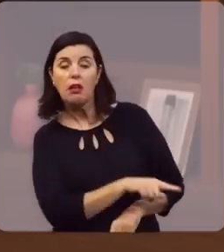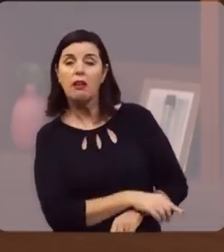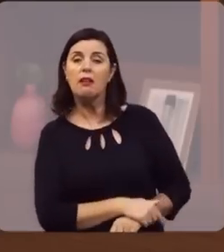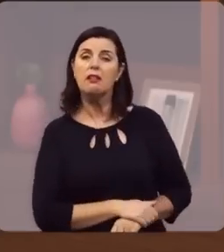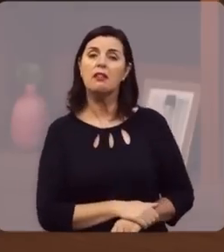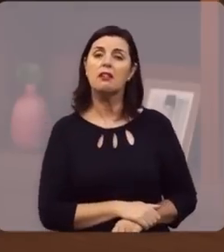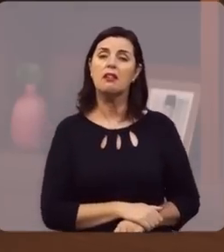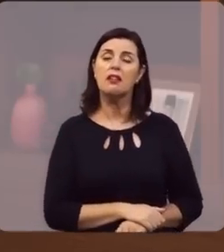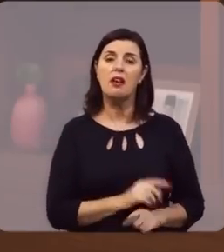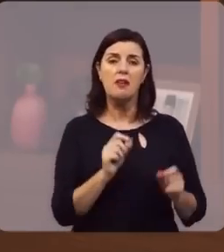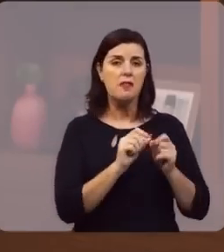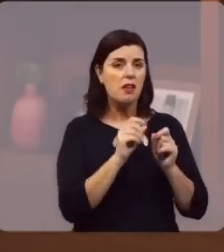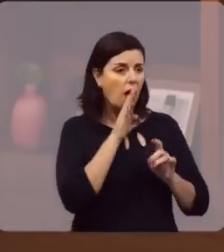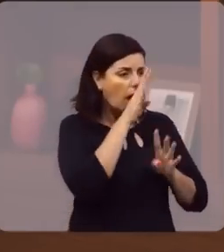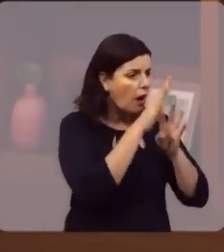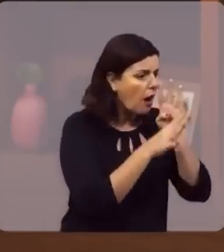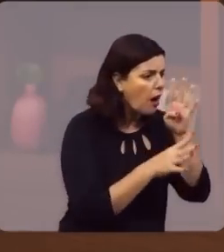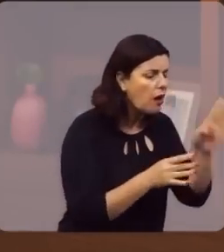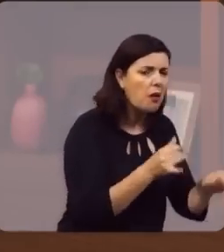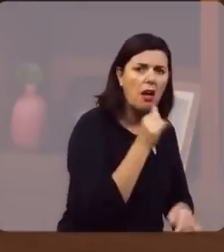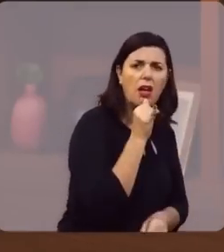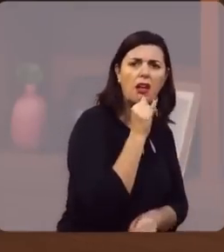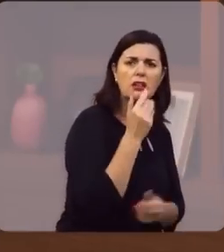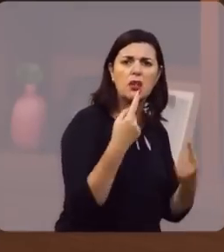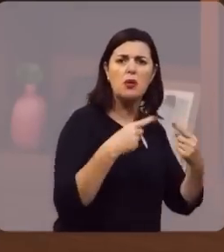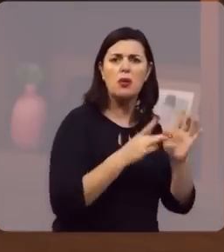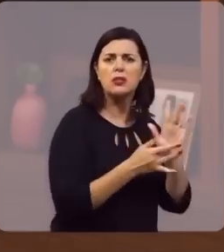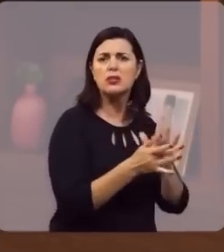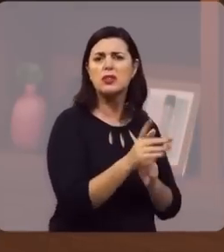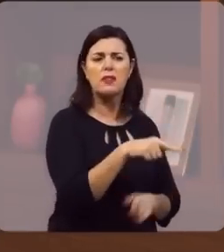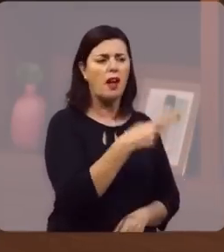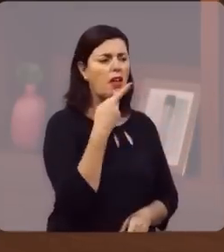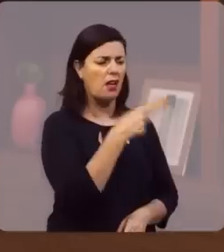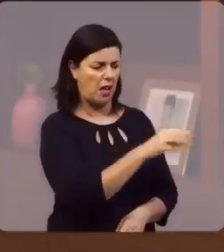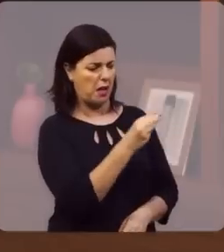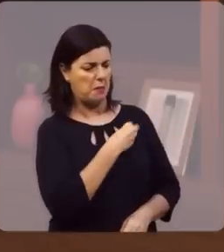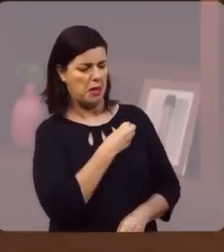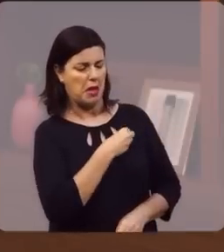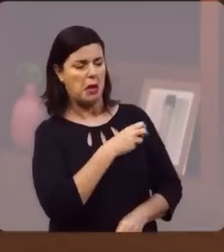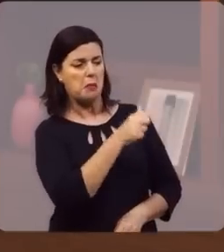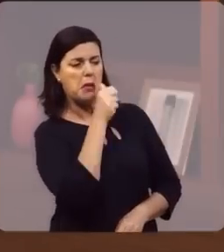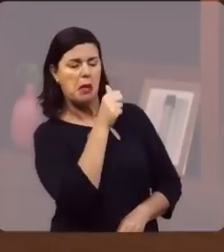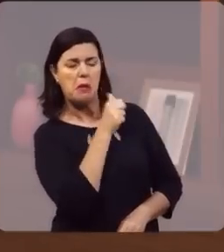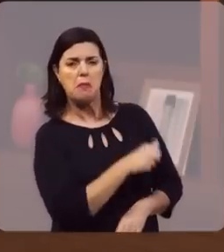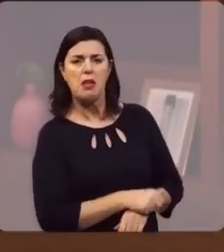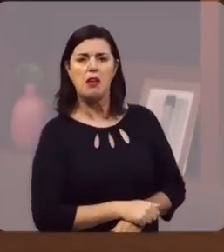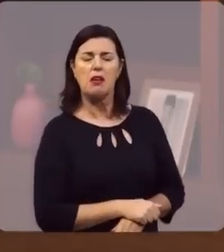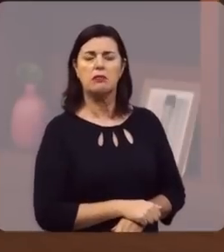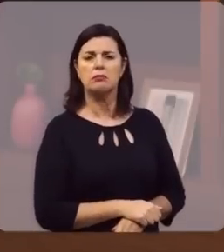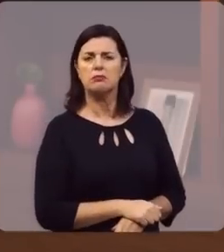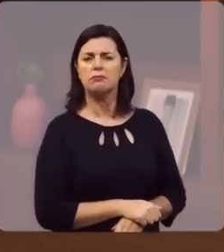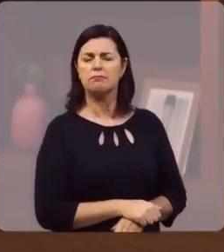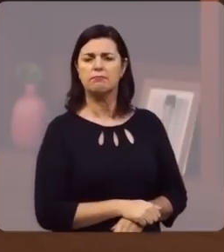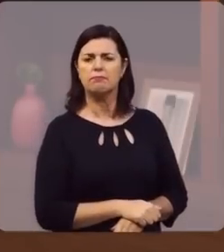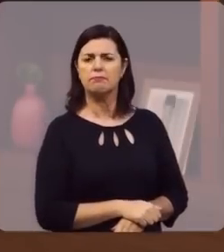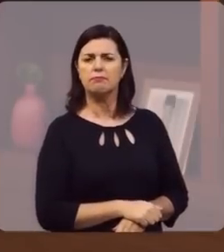ele fizeram acusações levianas contra ele chamando de pecador de beberrão